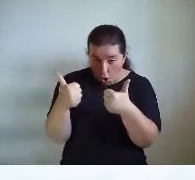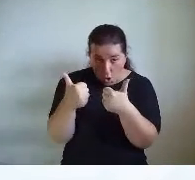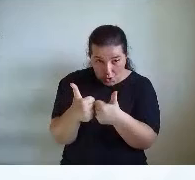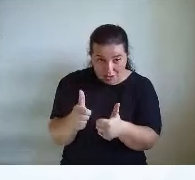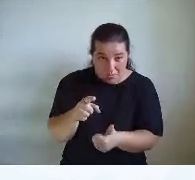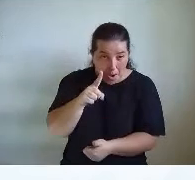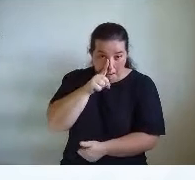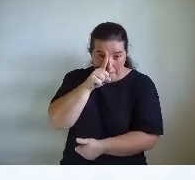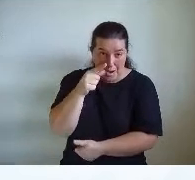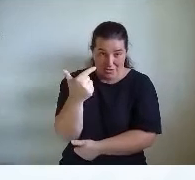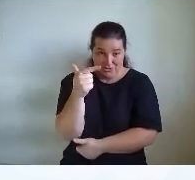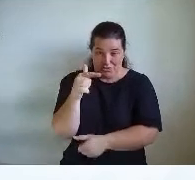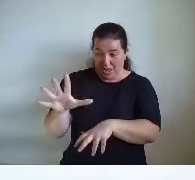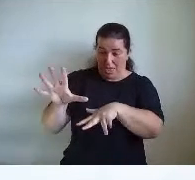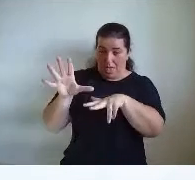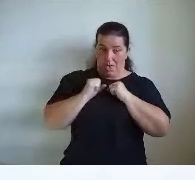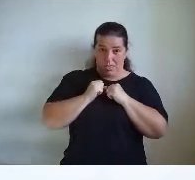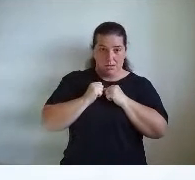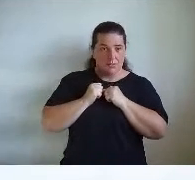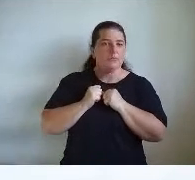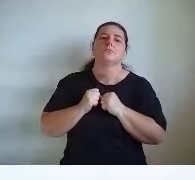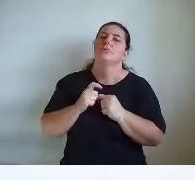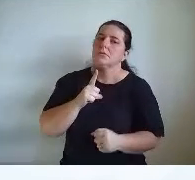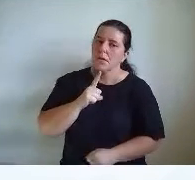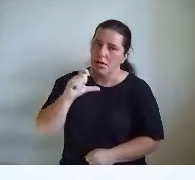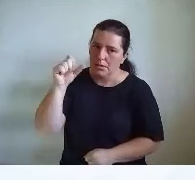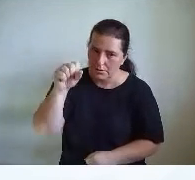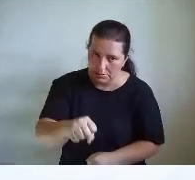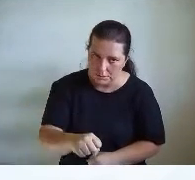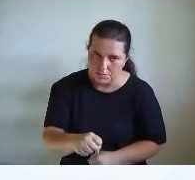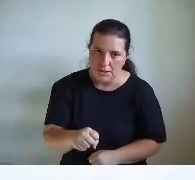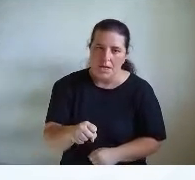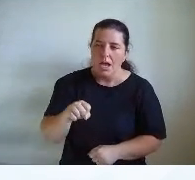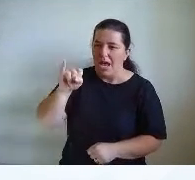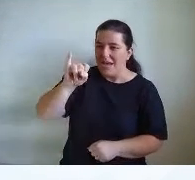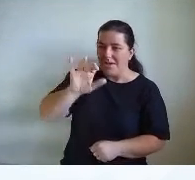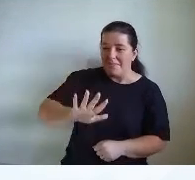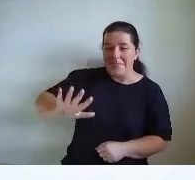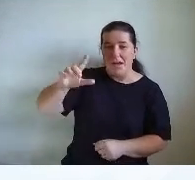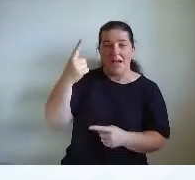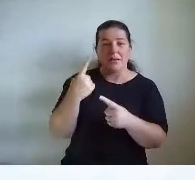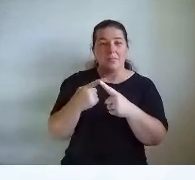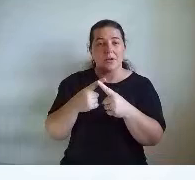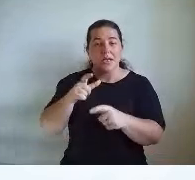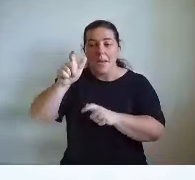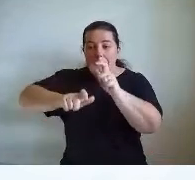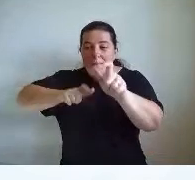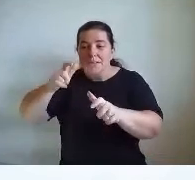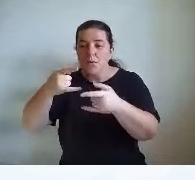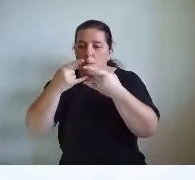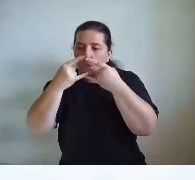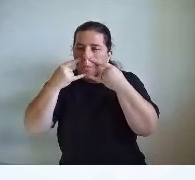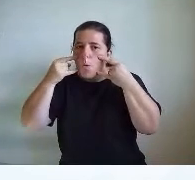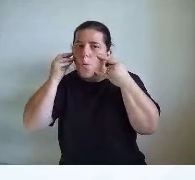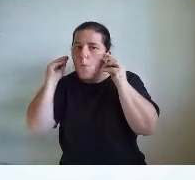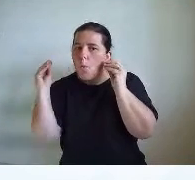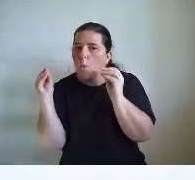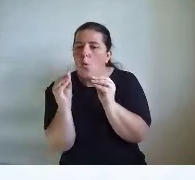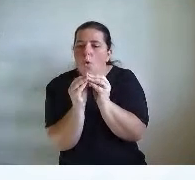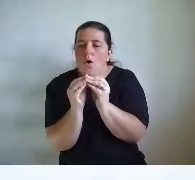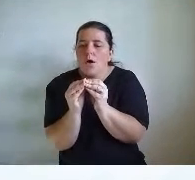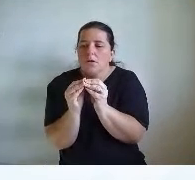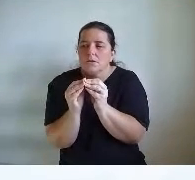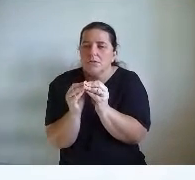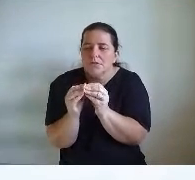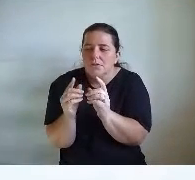contágio. É só olhar as imagens que nós vemos. Claro. Inclusive, pessoas sem máscaras, coladas umas nas outras, né?